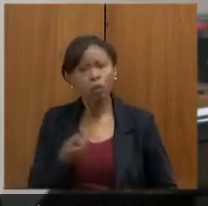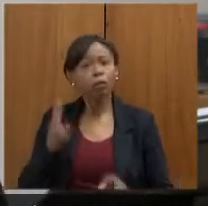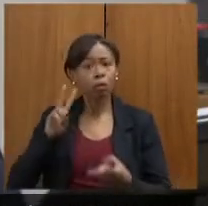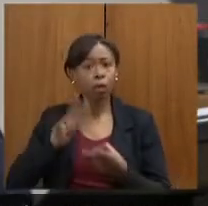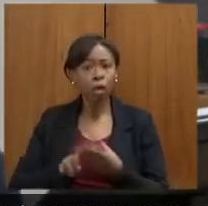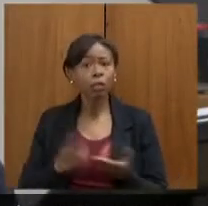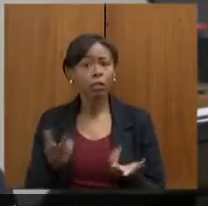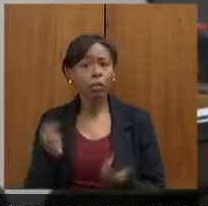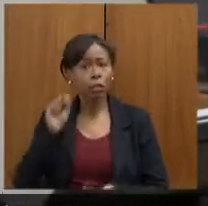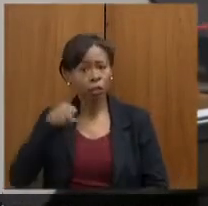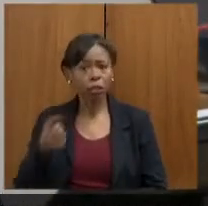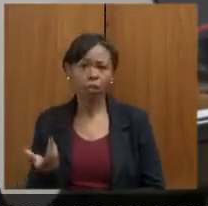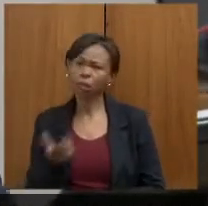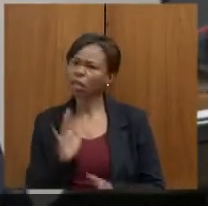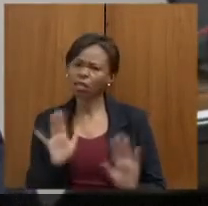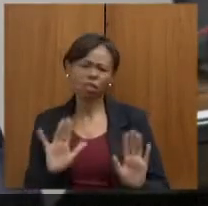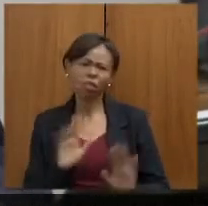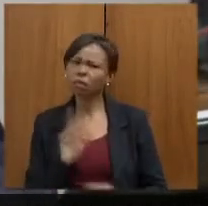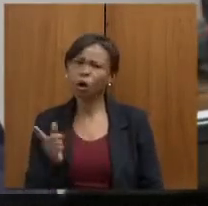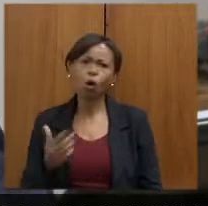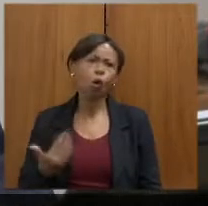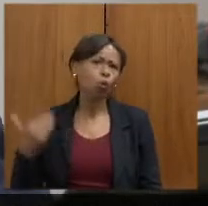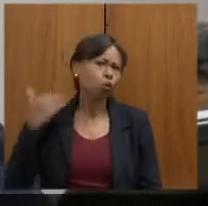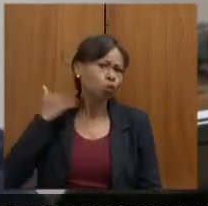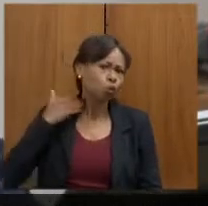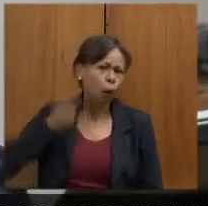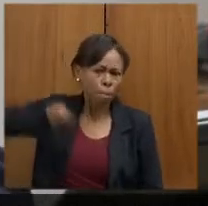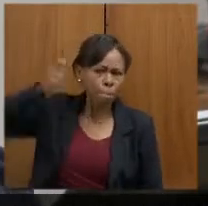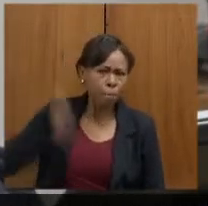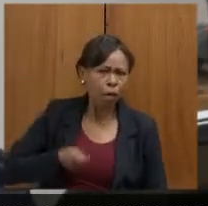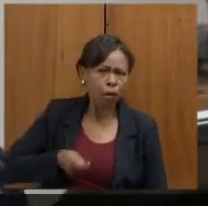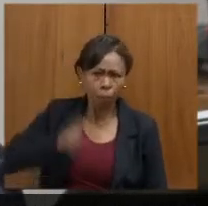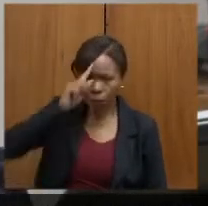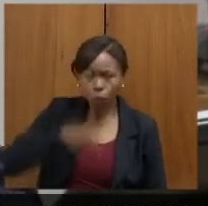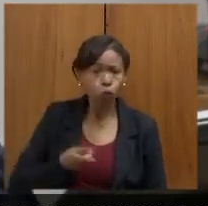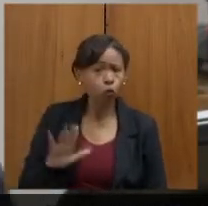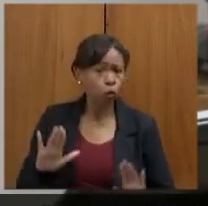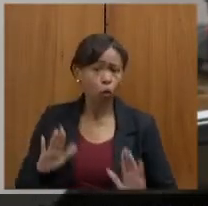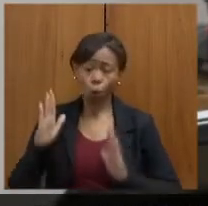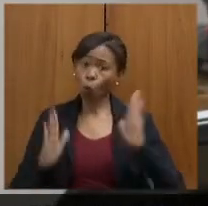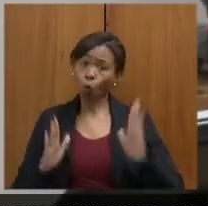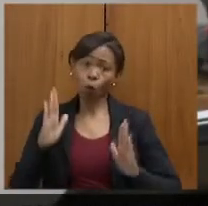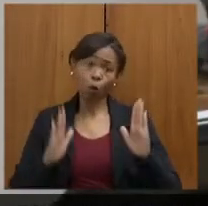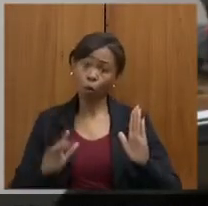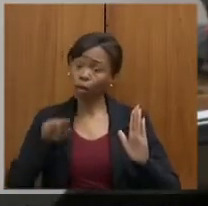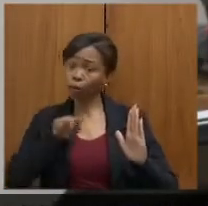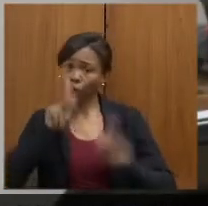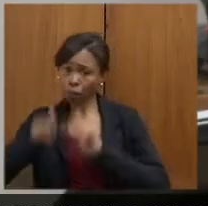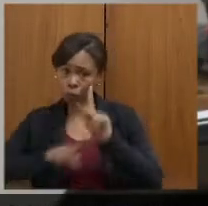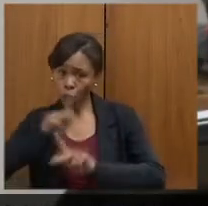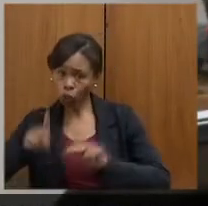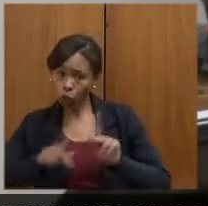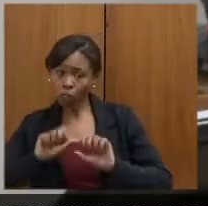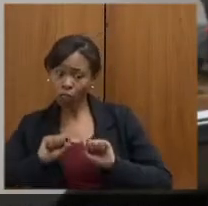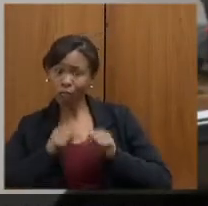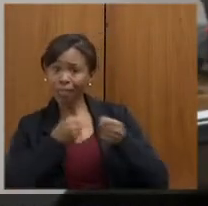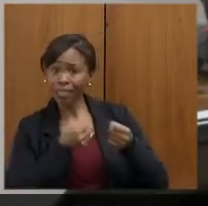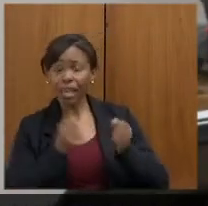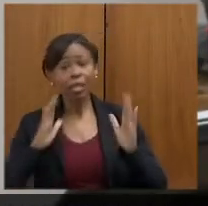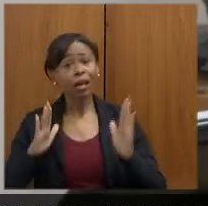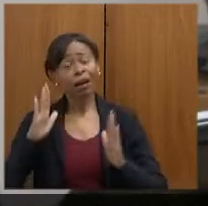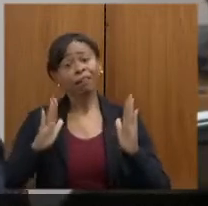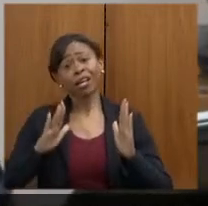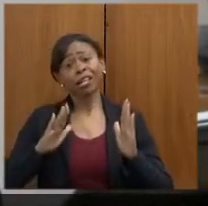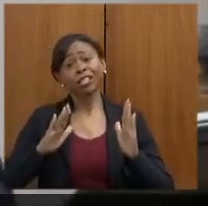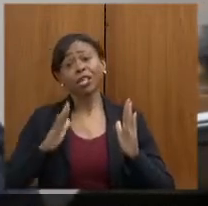assim assado o juiz decidiu o prazo para que as pessoas têm para se defender é durante a fase